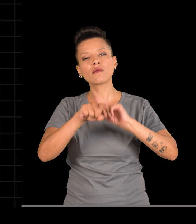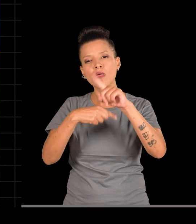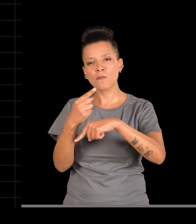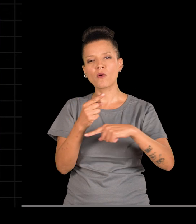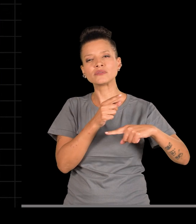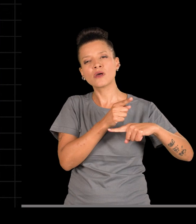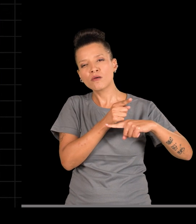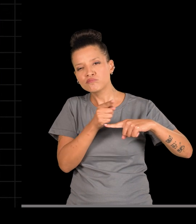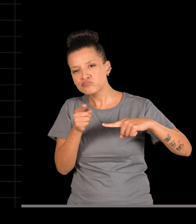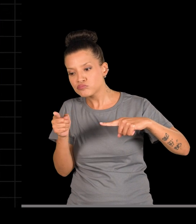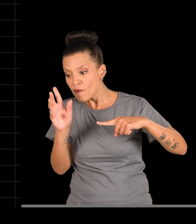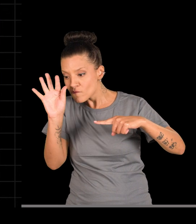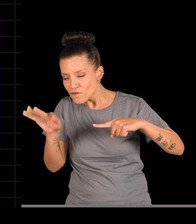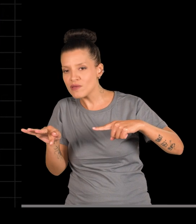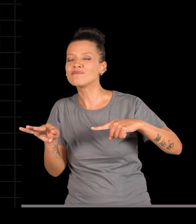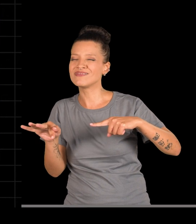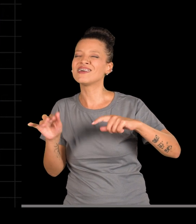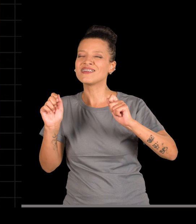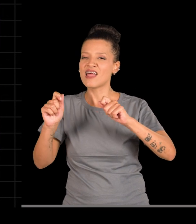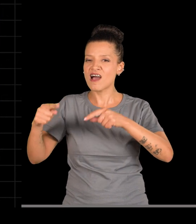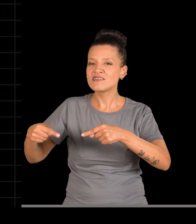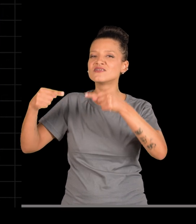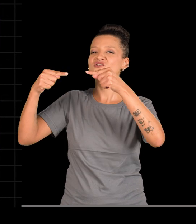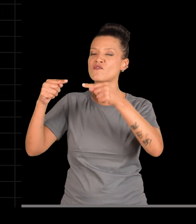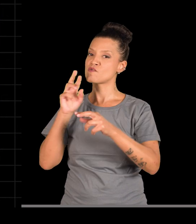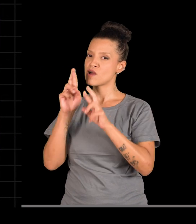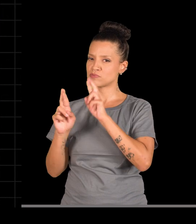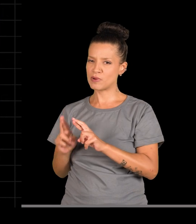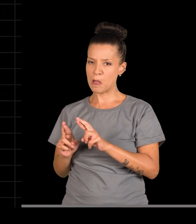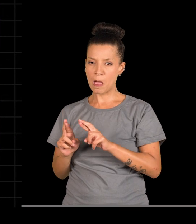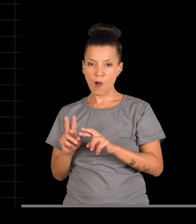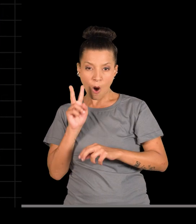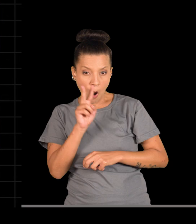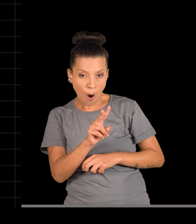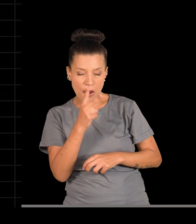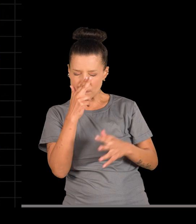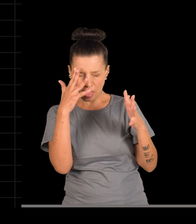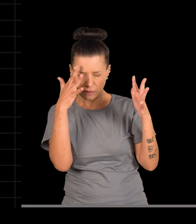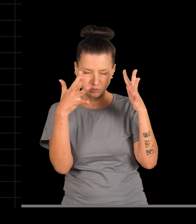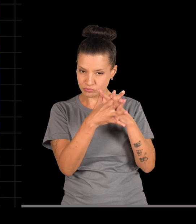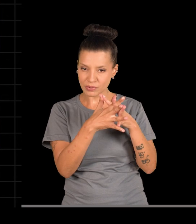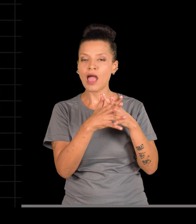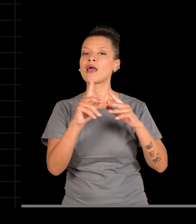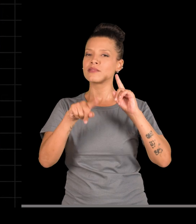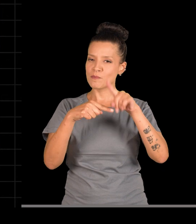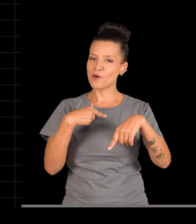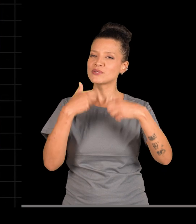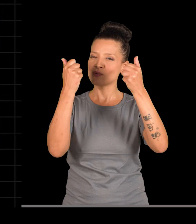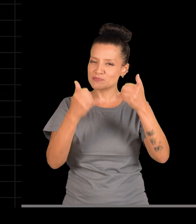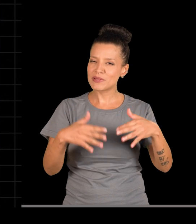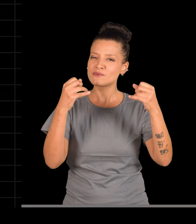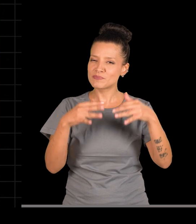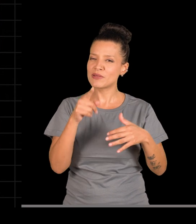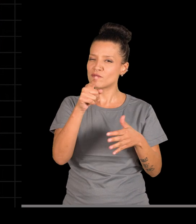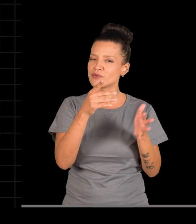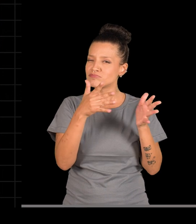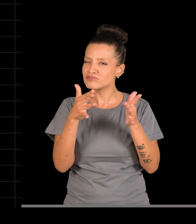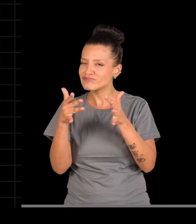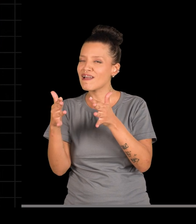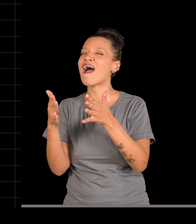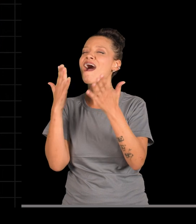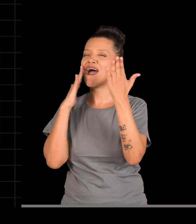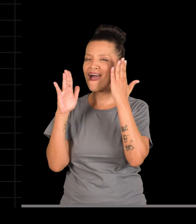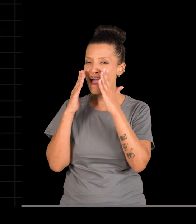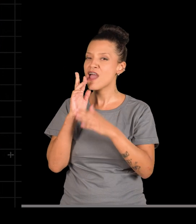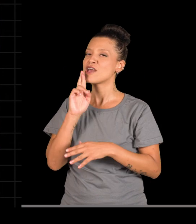do vídeo a gente volta com esse probleminha aqui, que a princípio parece bugante, mas aí você vai entender tudo de fração aqui nos conceitos iniciais e eu acho que você vai ser capaz